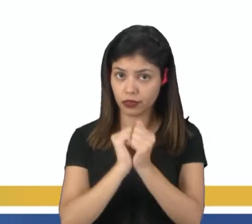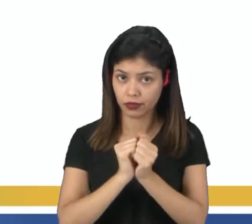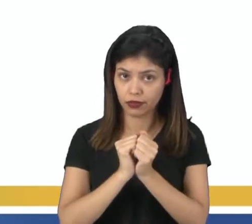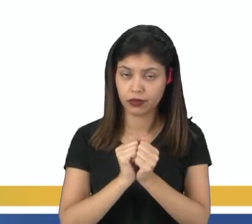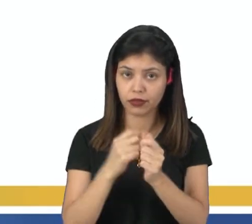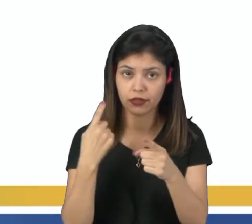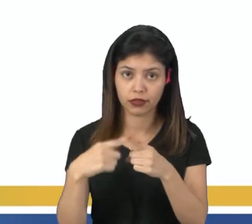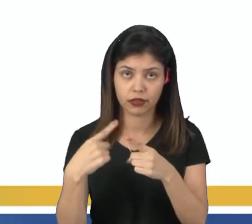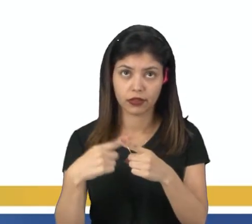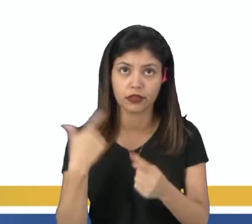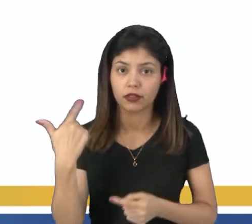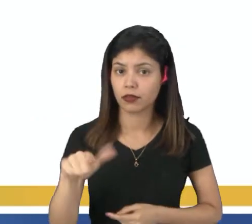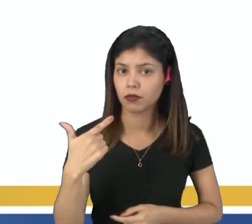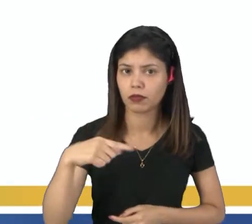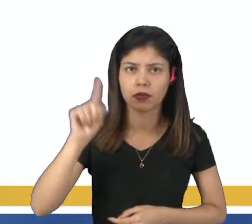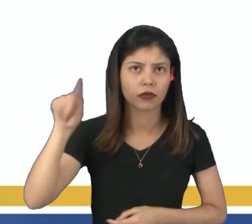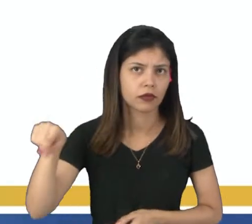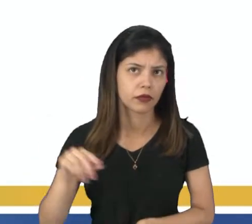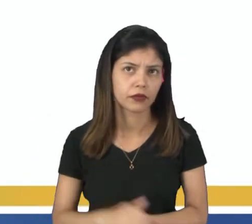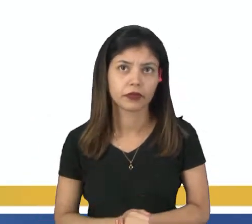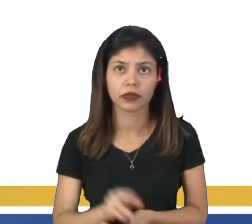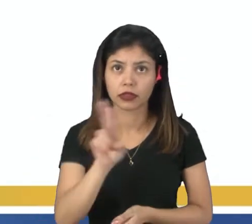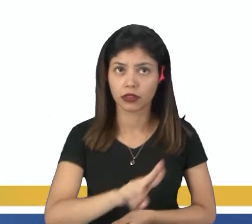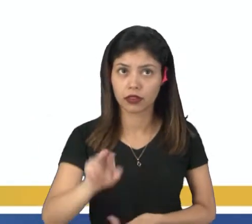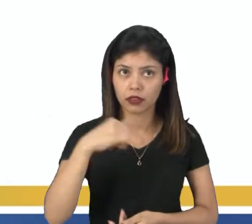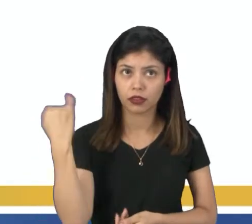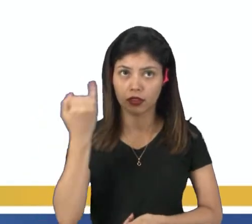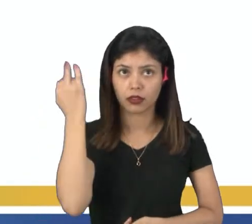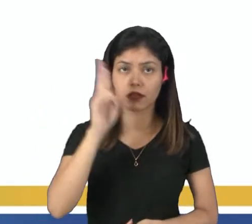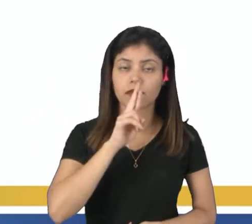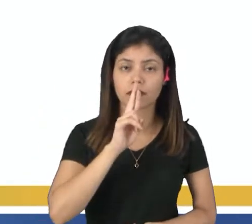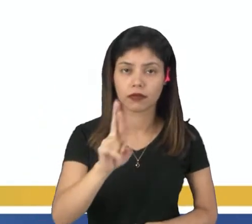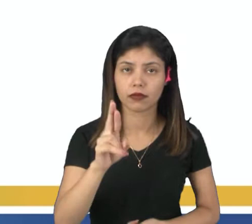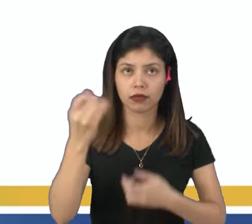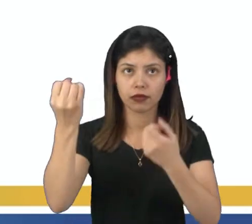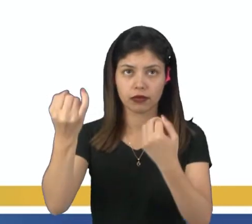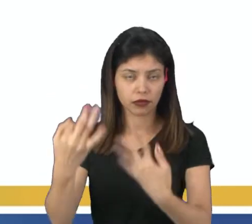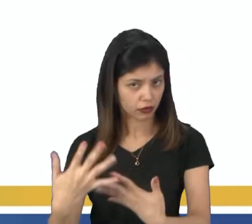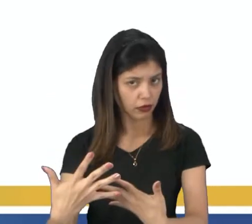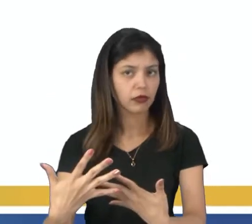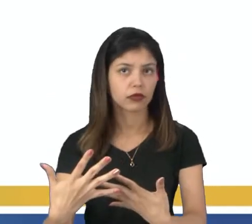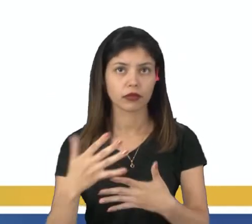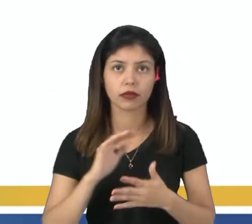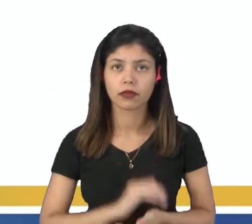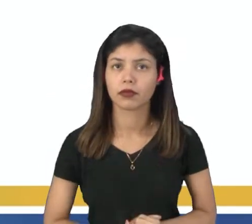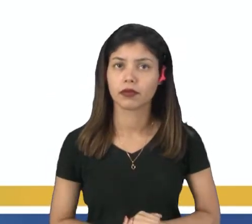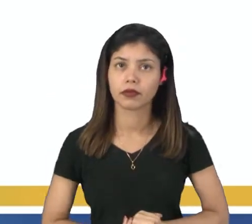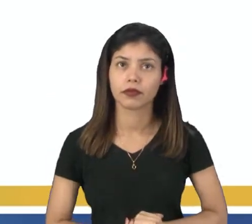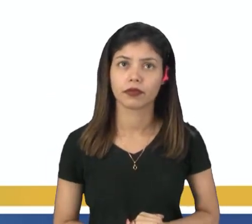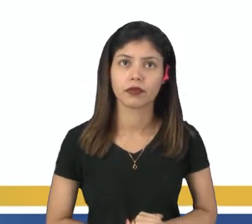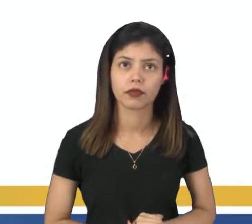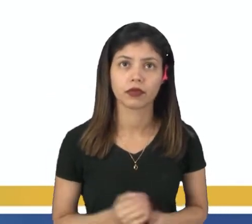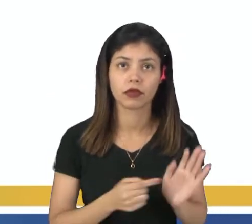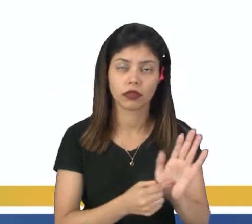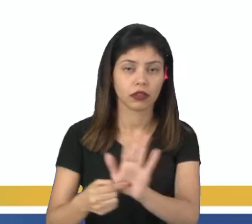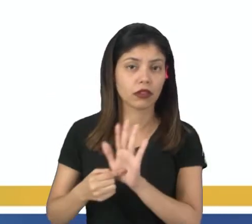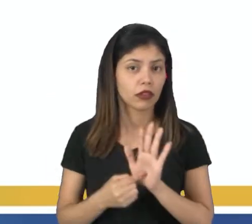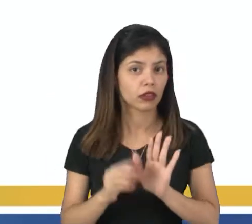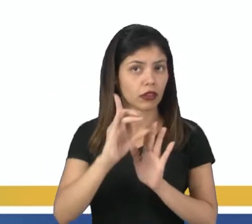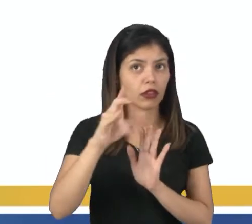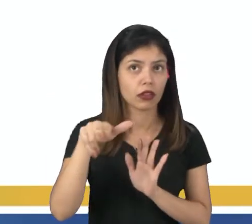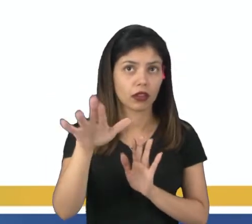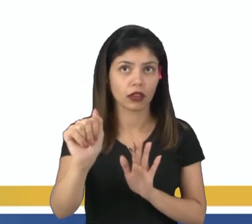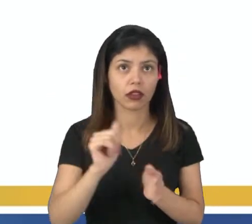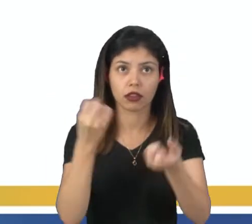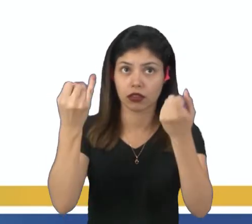Porquê junto e sem acento. É usado principalmente em respostas e em explicações.